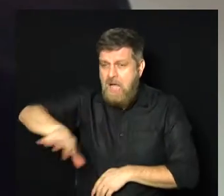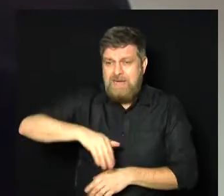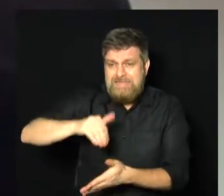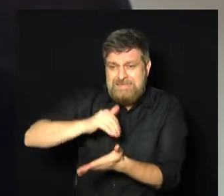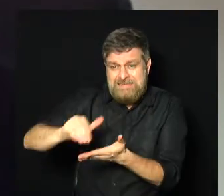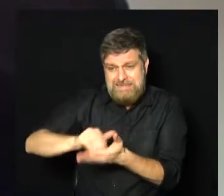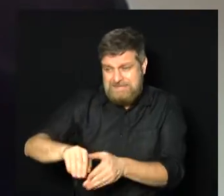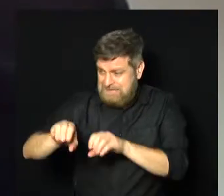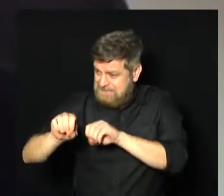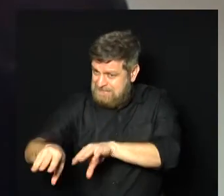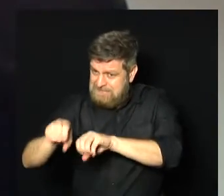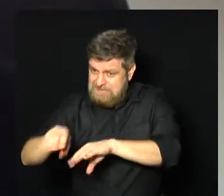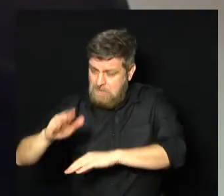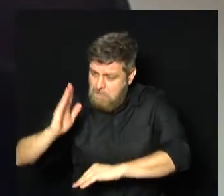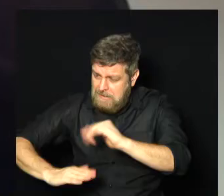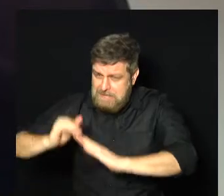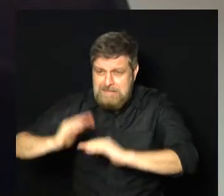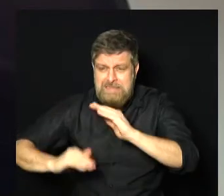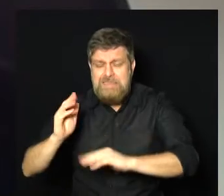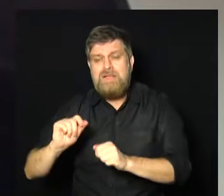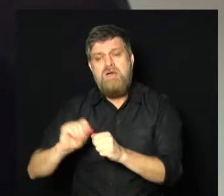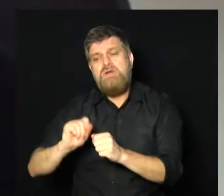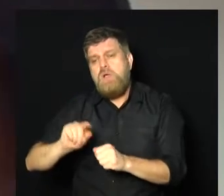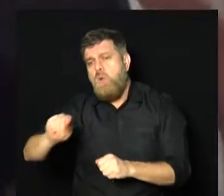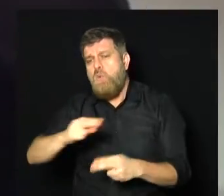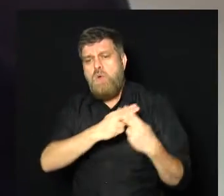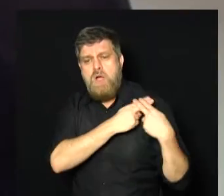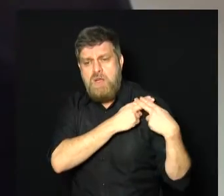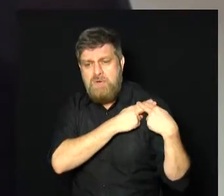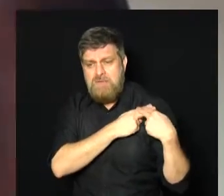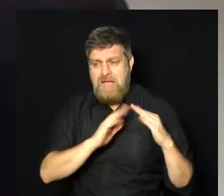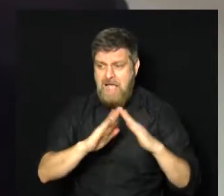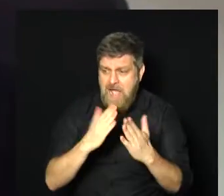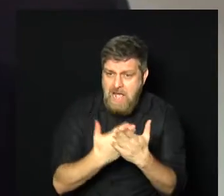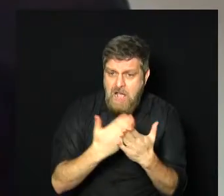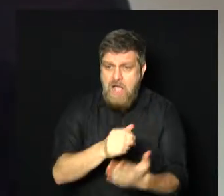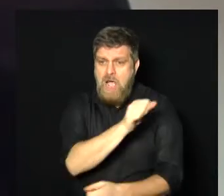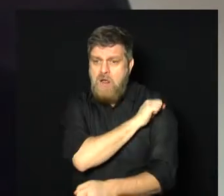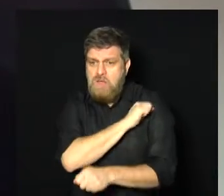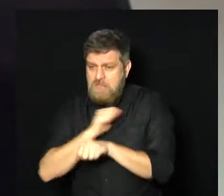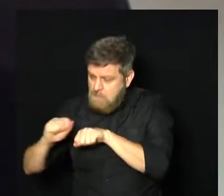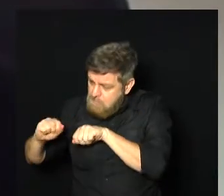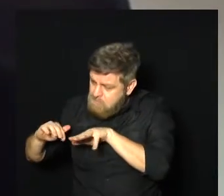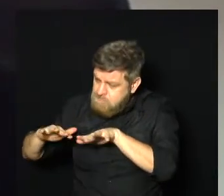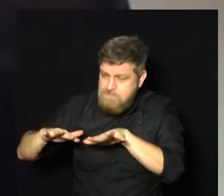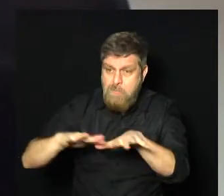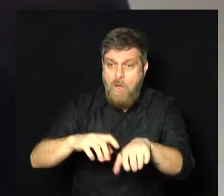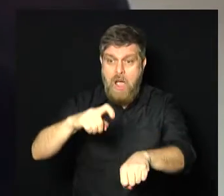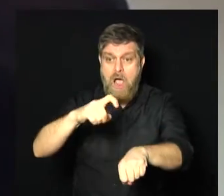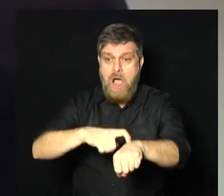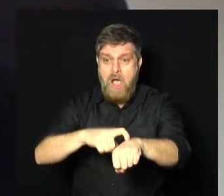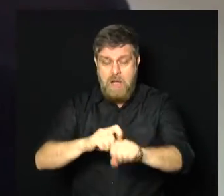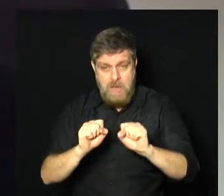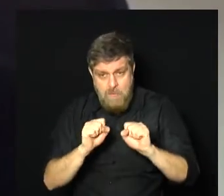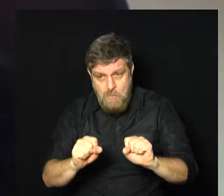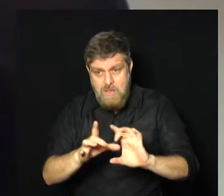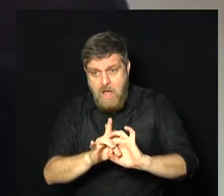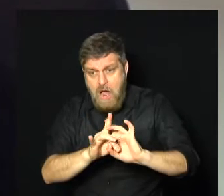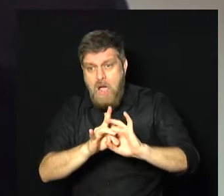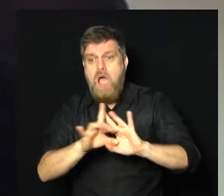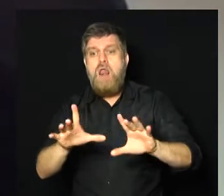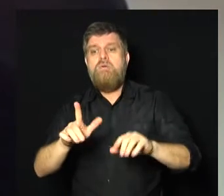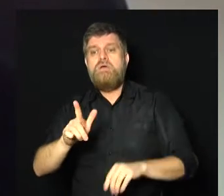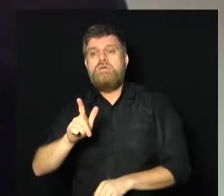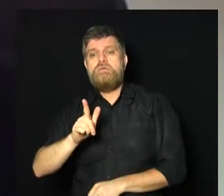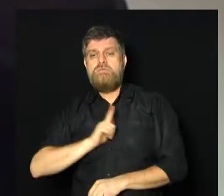que proporcionar um retorno às atividades quando for possível, que seja um retorno,